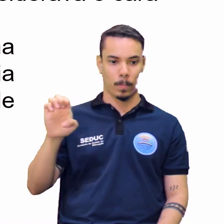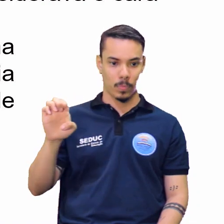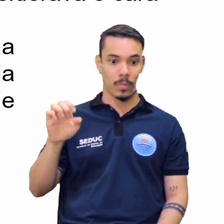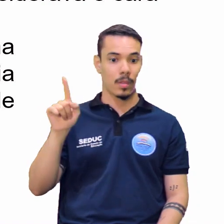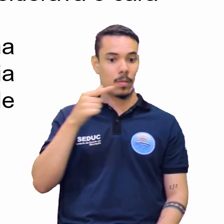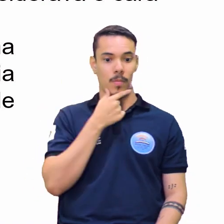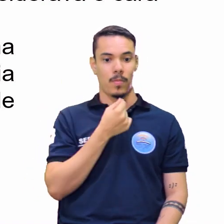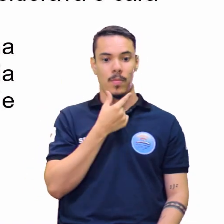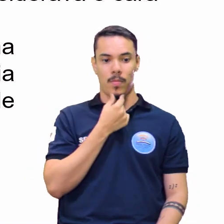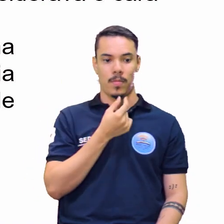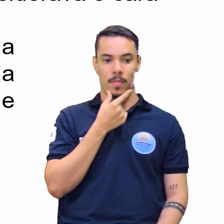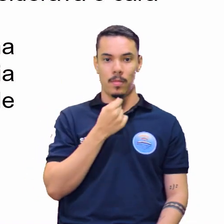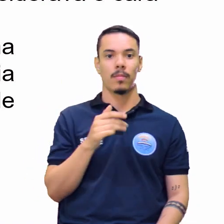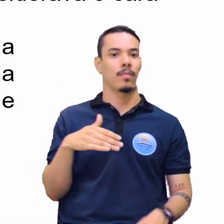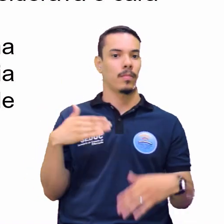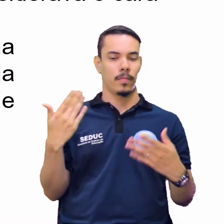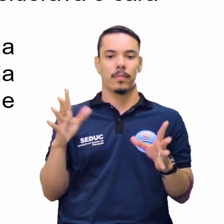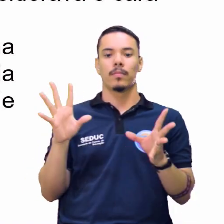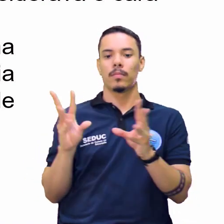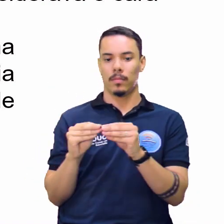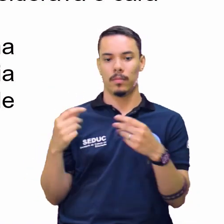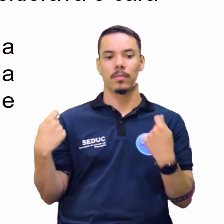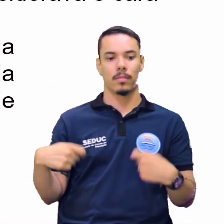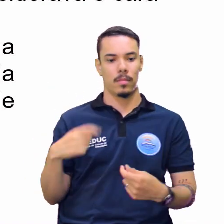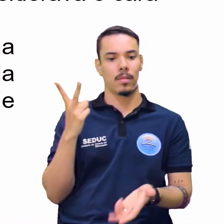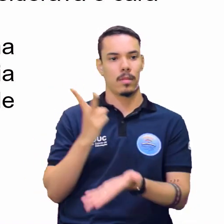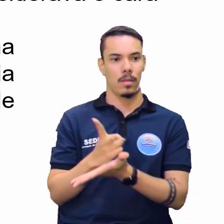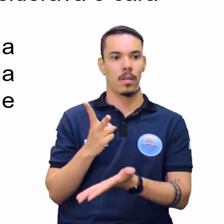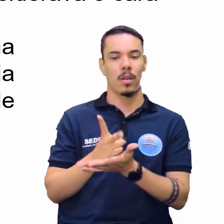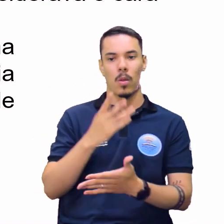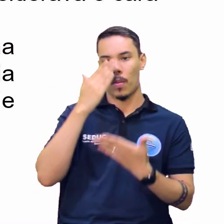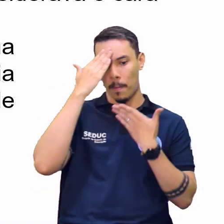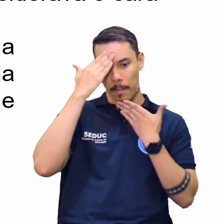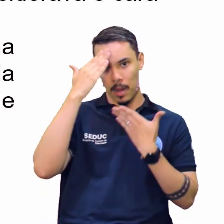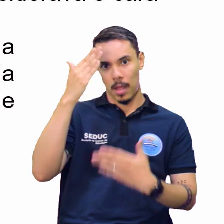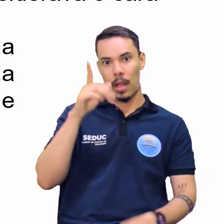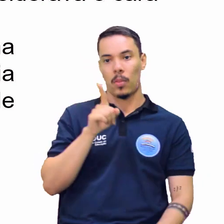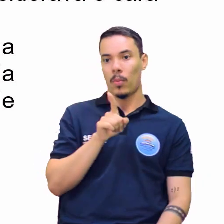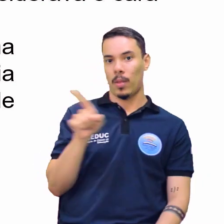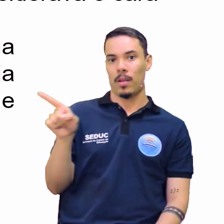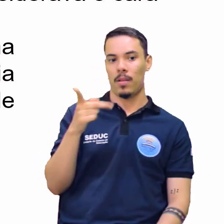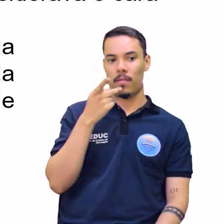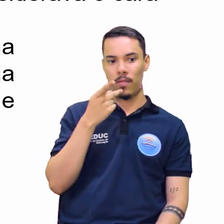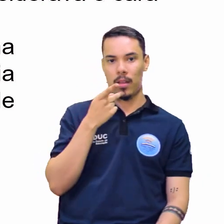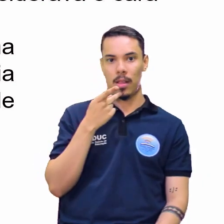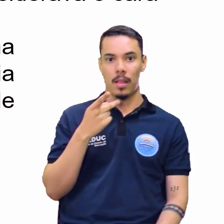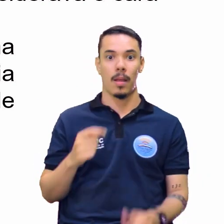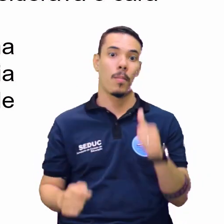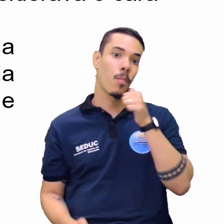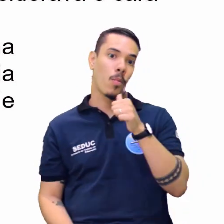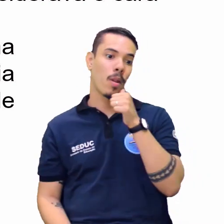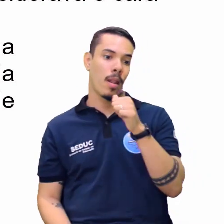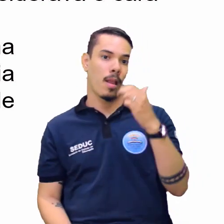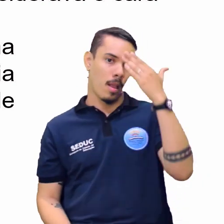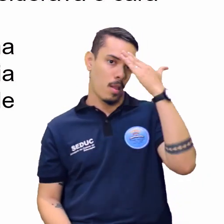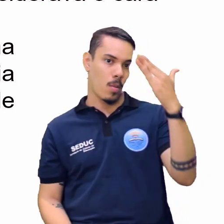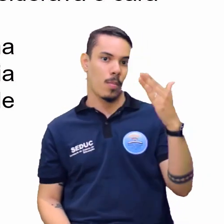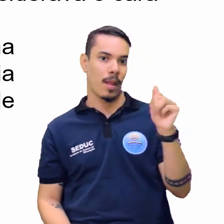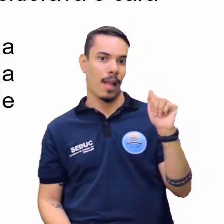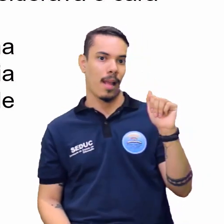de masculino Então aí tem que ficar obrigado então ele diz obrigado ela diz Obrigada